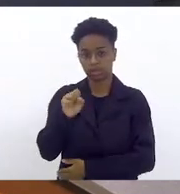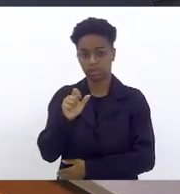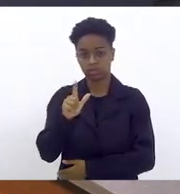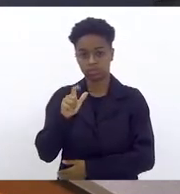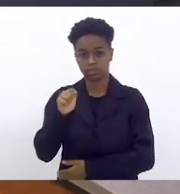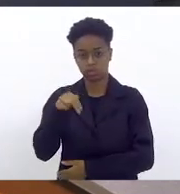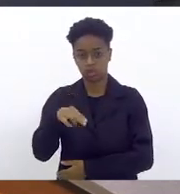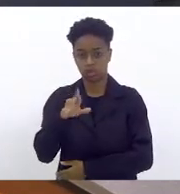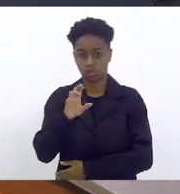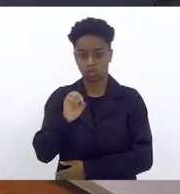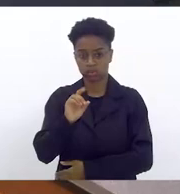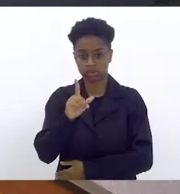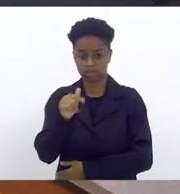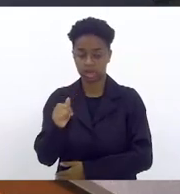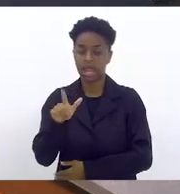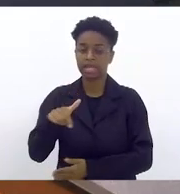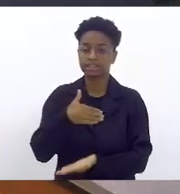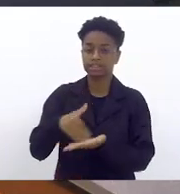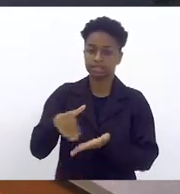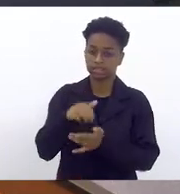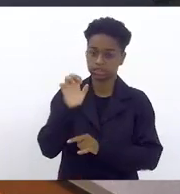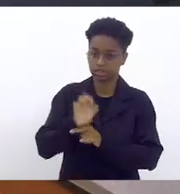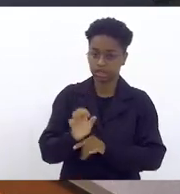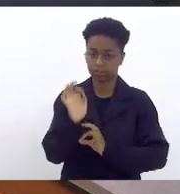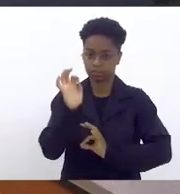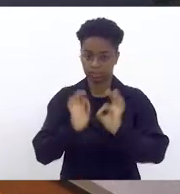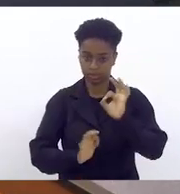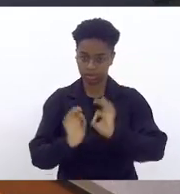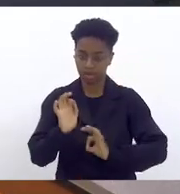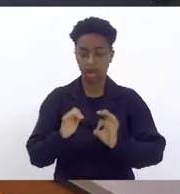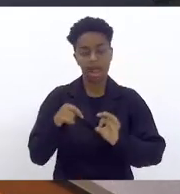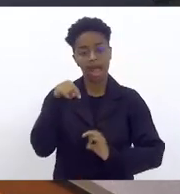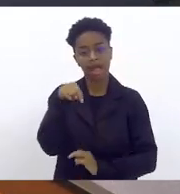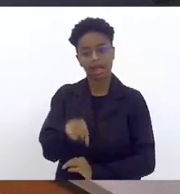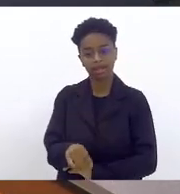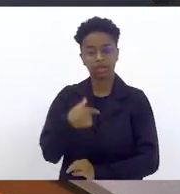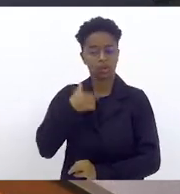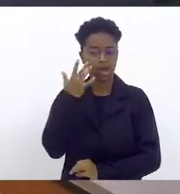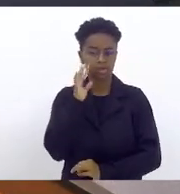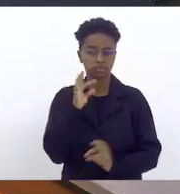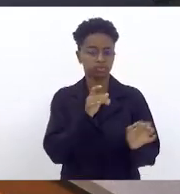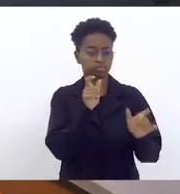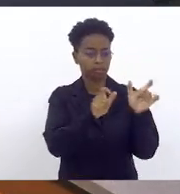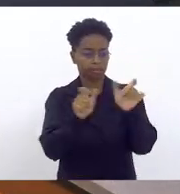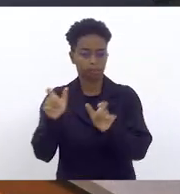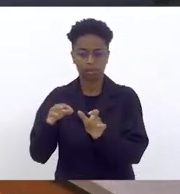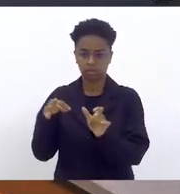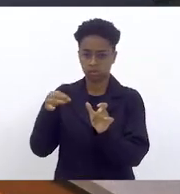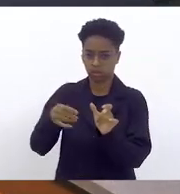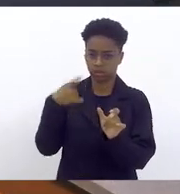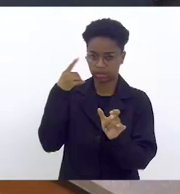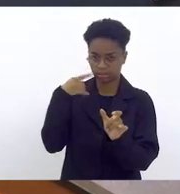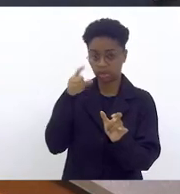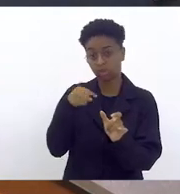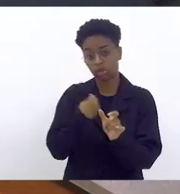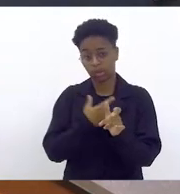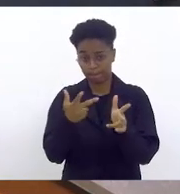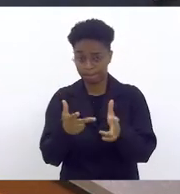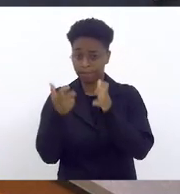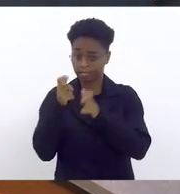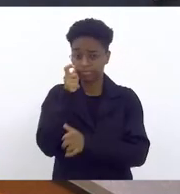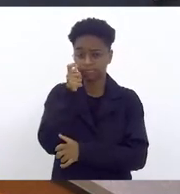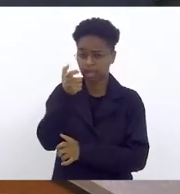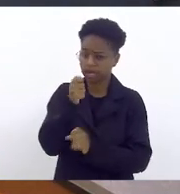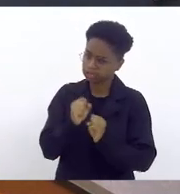secretário de estado de planejamento aqui não acho que nas fala de todos os deputados nós percebemos o interesse